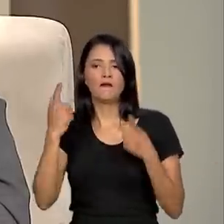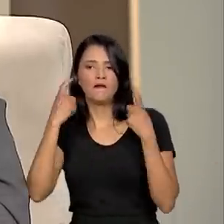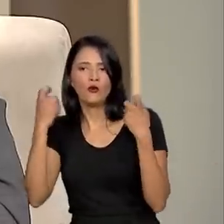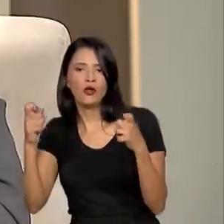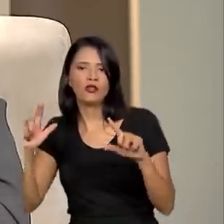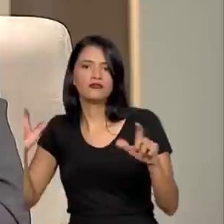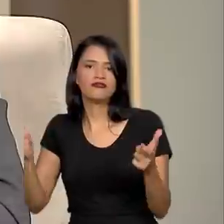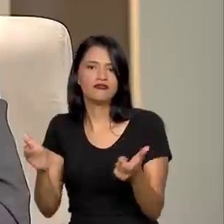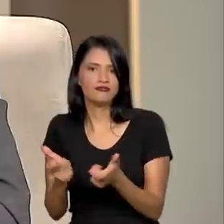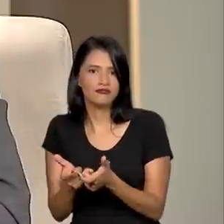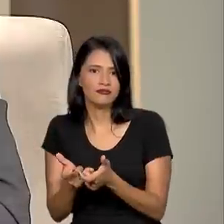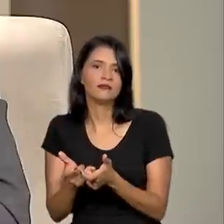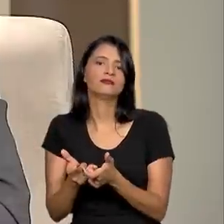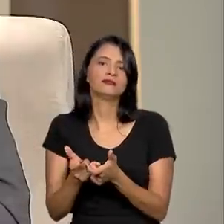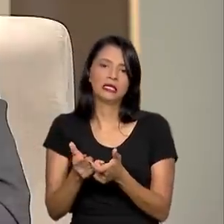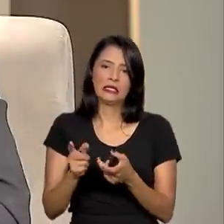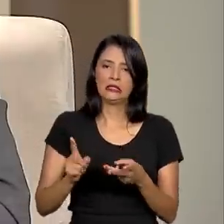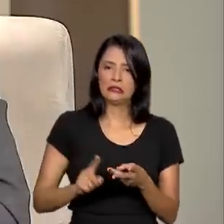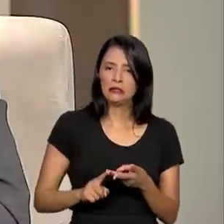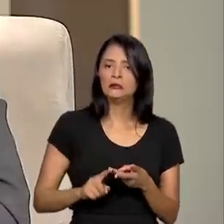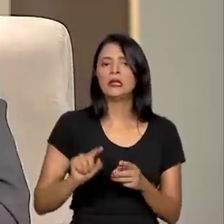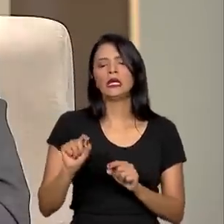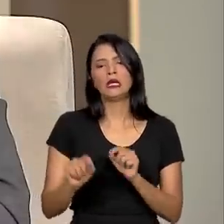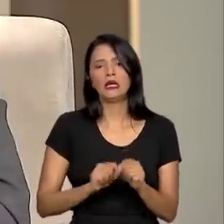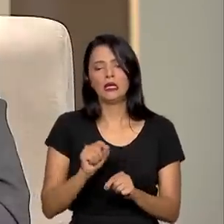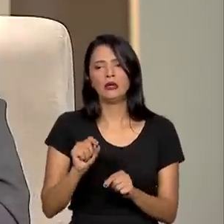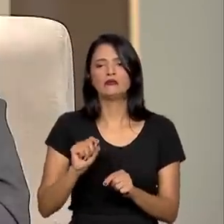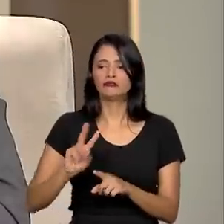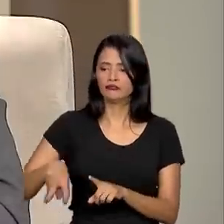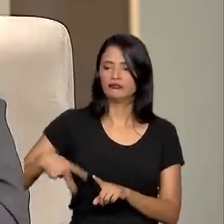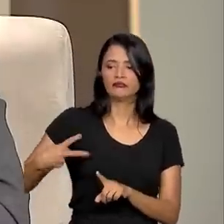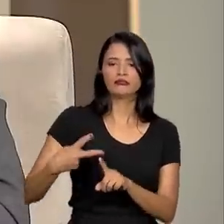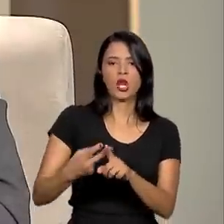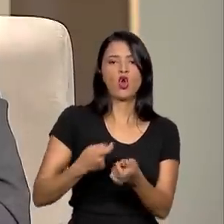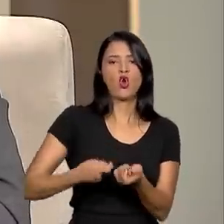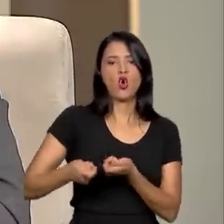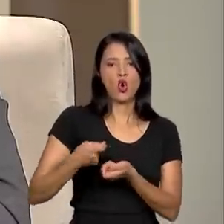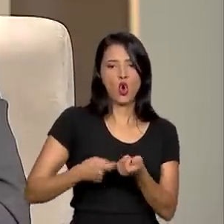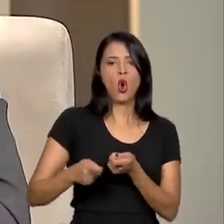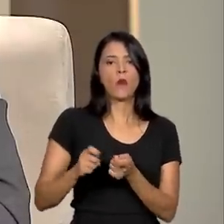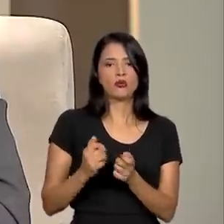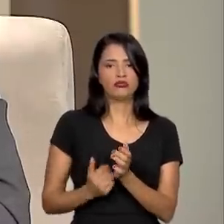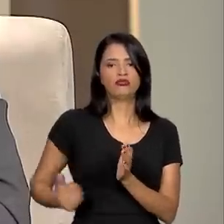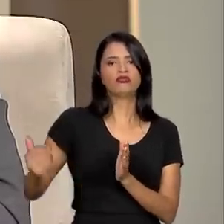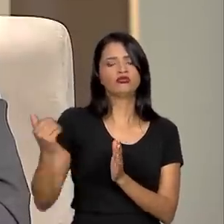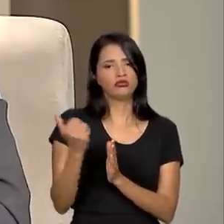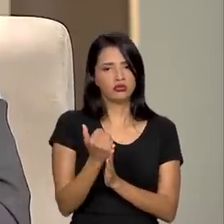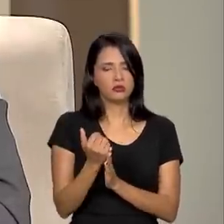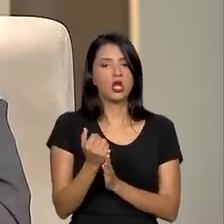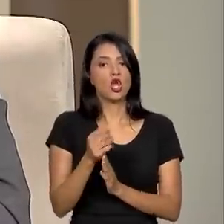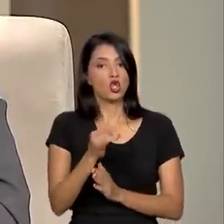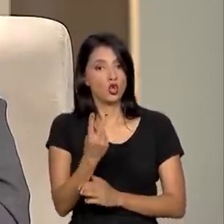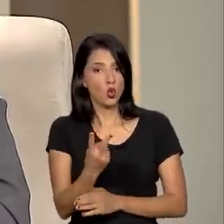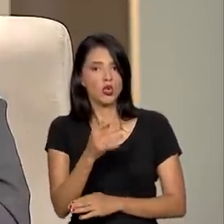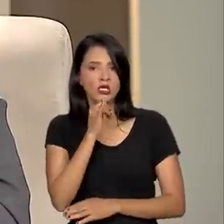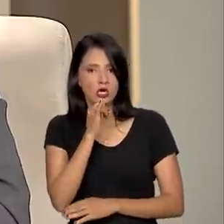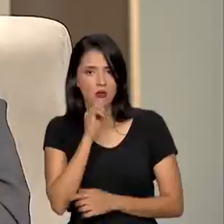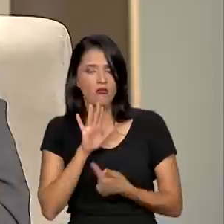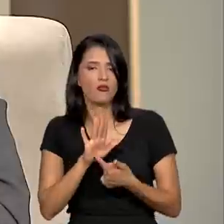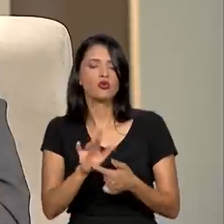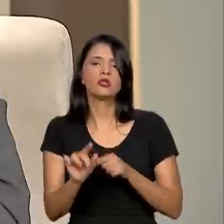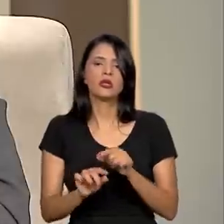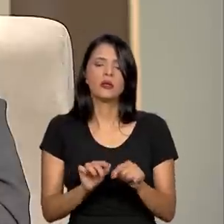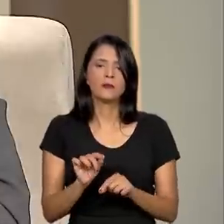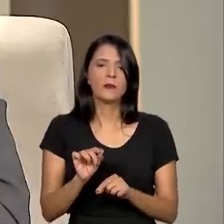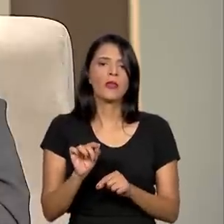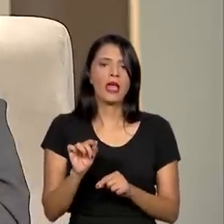violência pública, ela gera um multiplicador na atividade econômica. Apenas para citar dois exemplos,